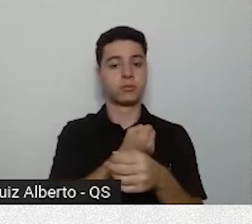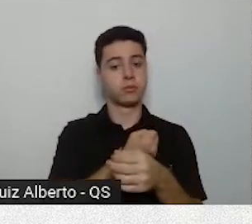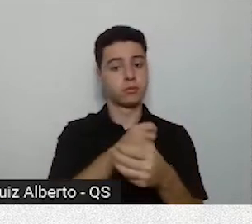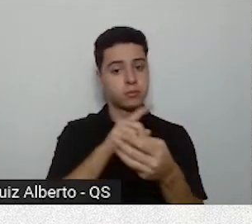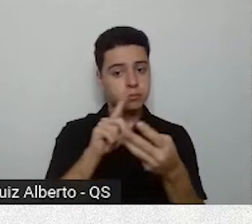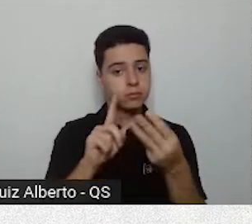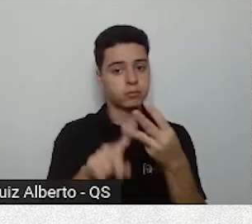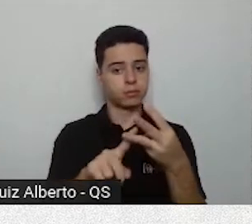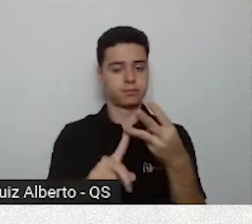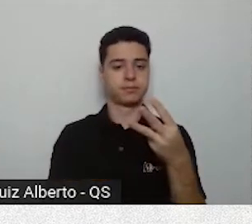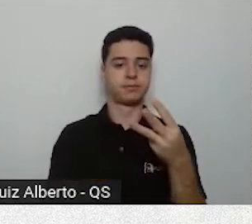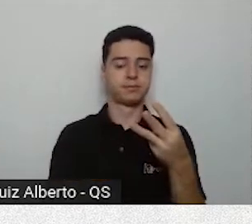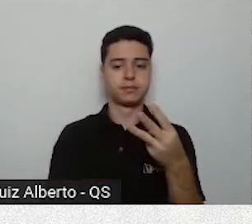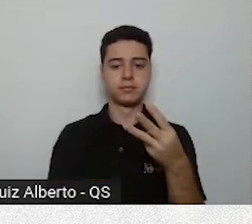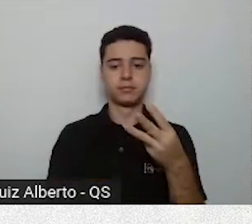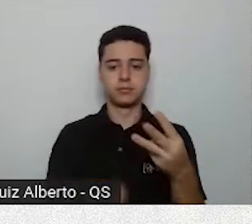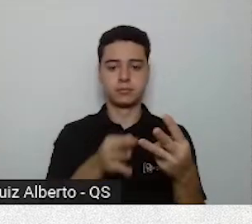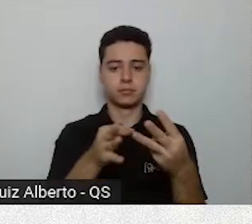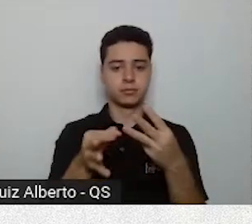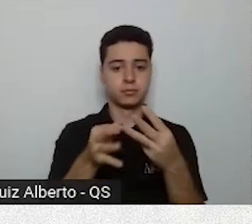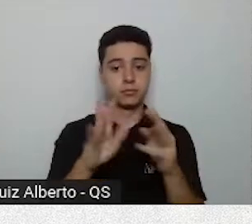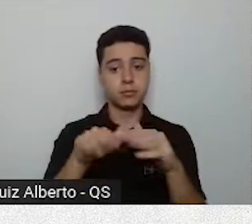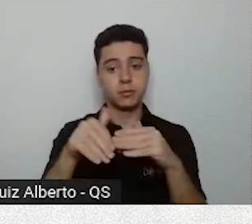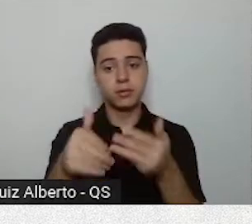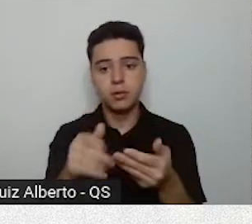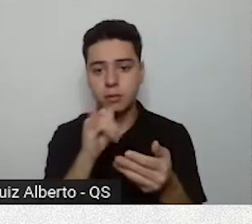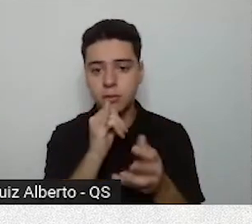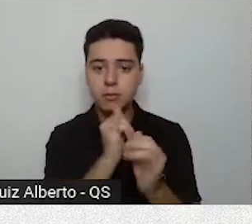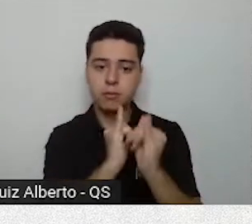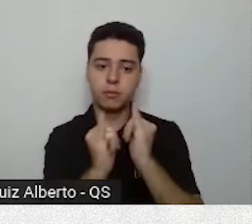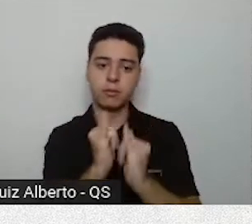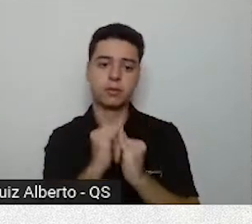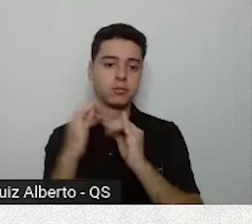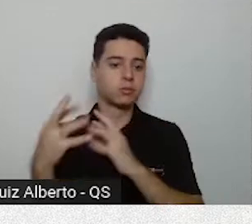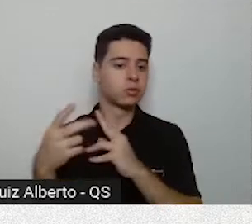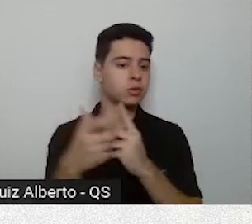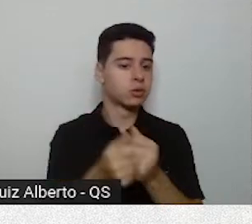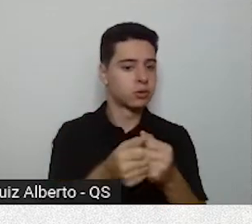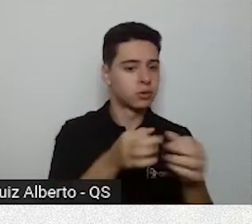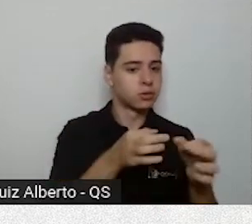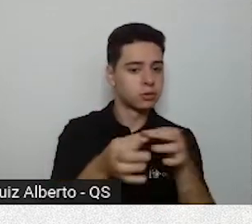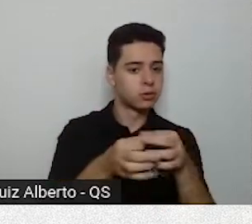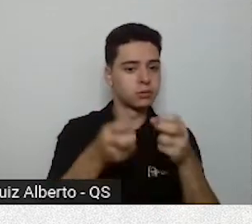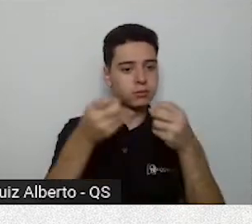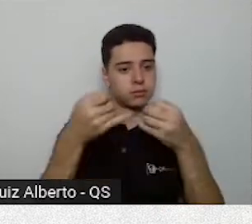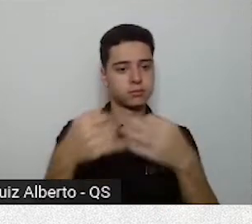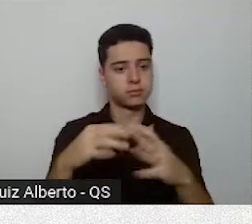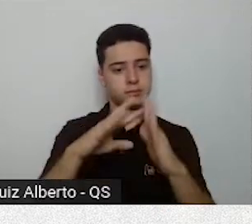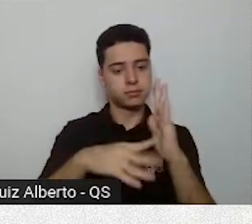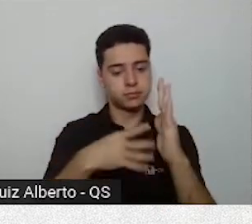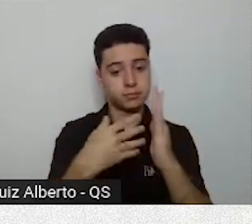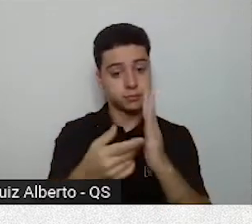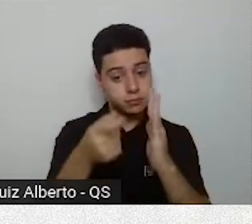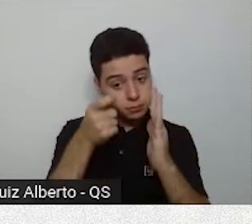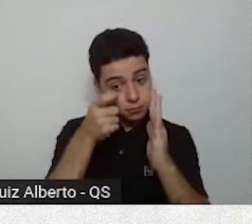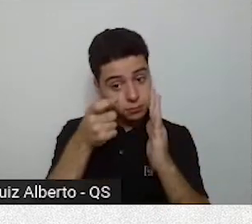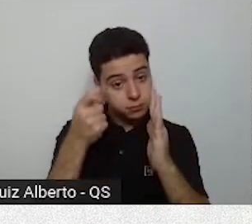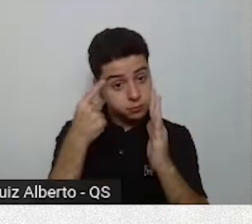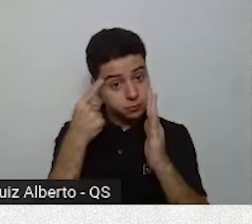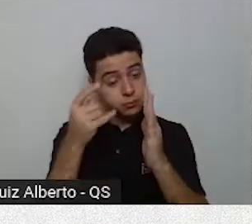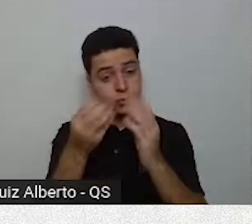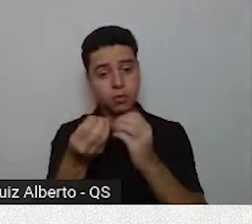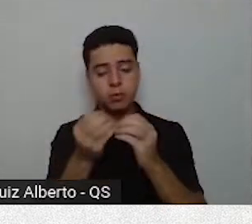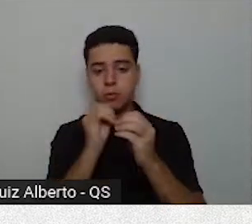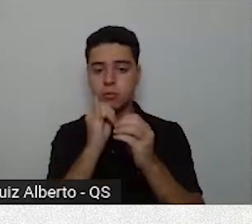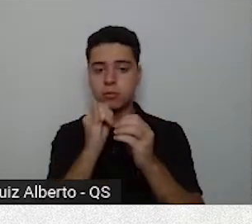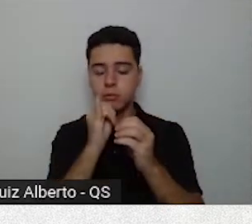Aqui é uma informação, né, sobre a preparação das tintas, que é interessante você pensar como ela tem baixa